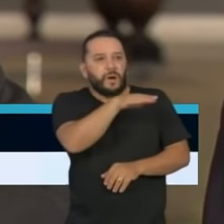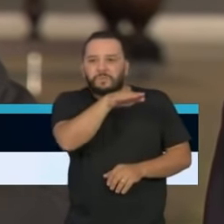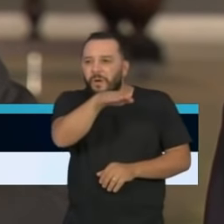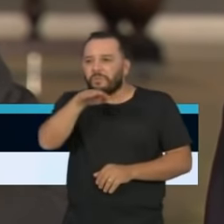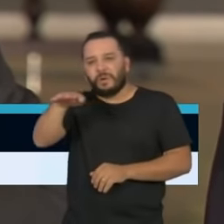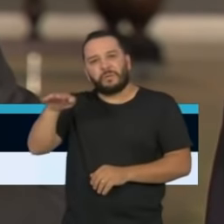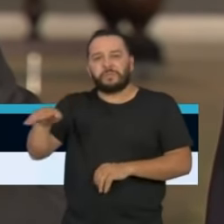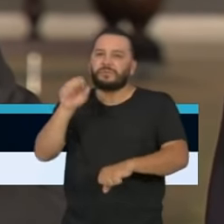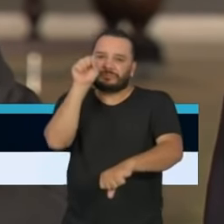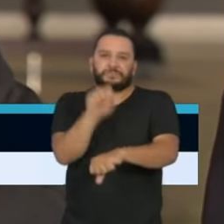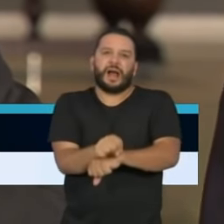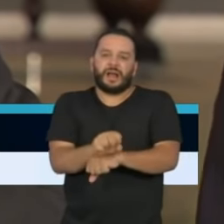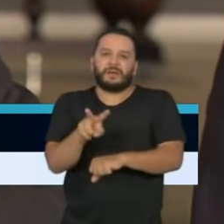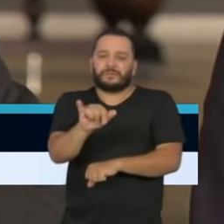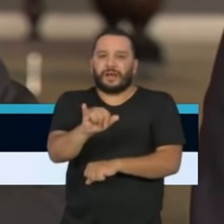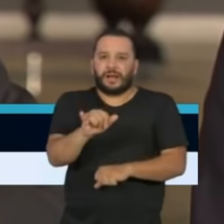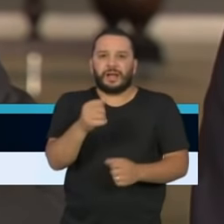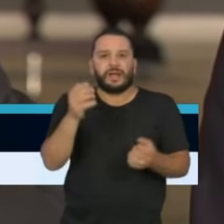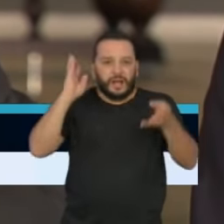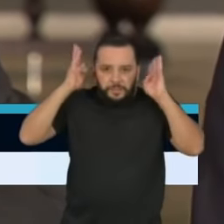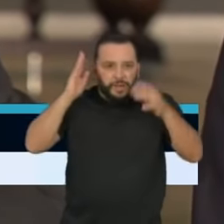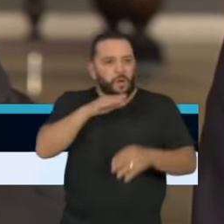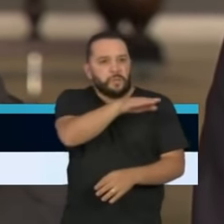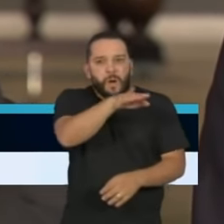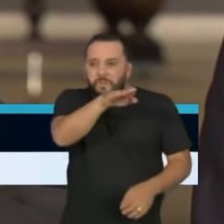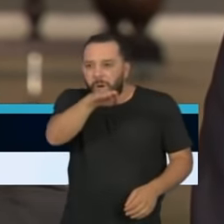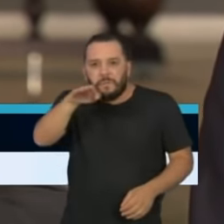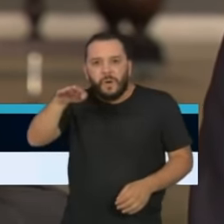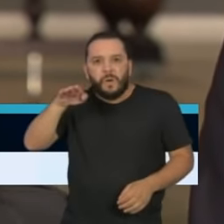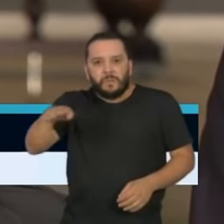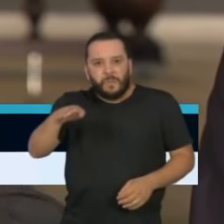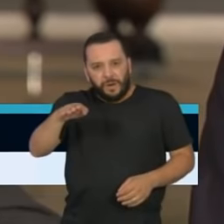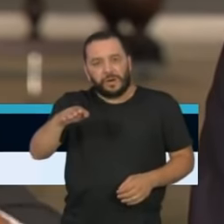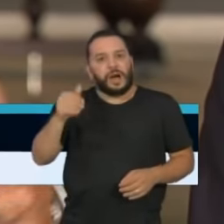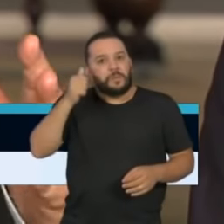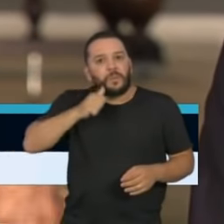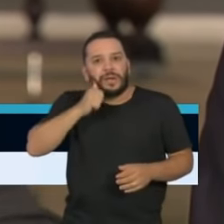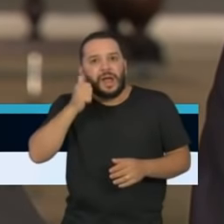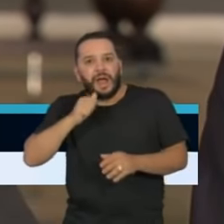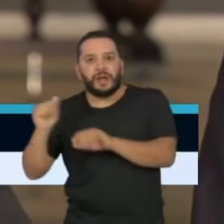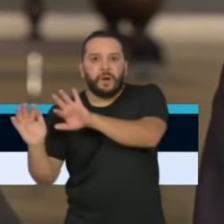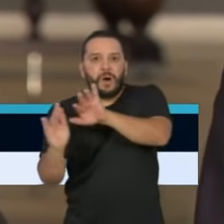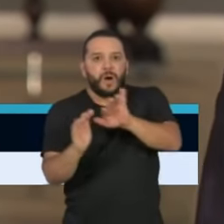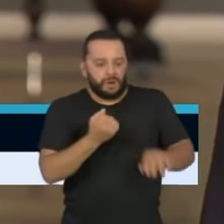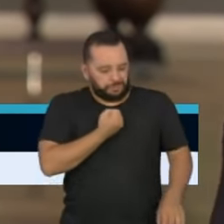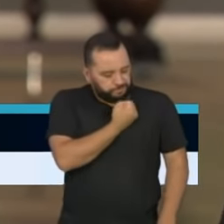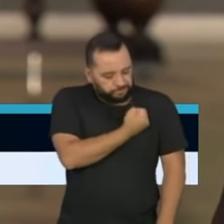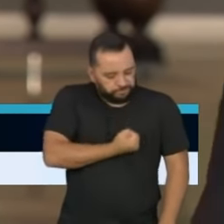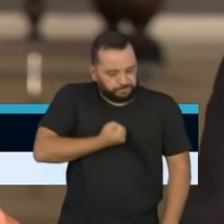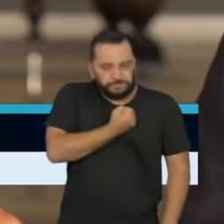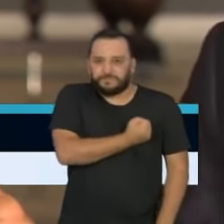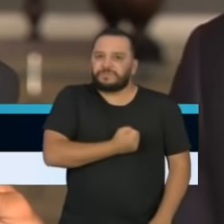tempo, nós vamos ter que, infelizmente, deixar de fazer alguns serviços que normalmente a Secretaria faz.